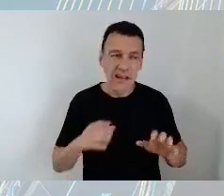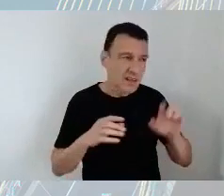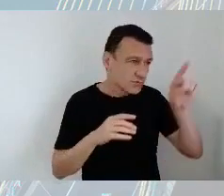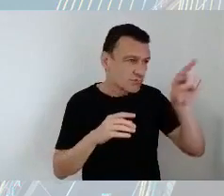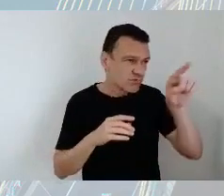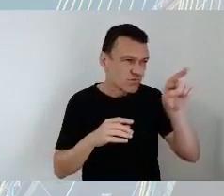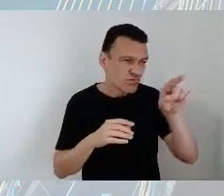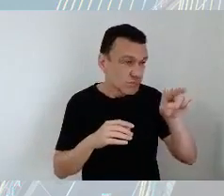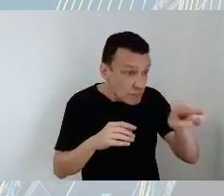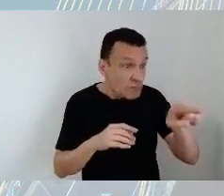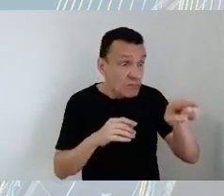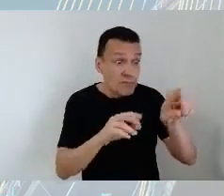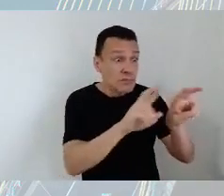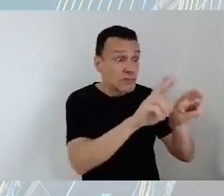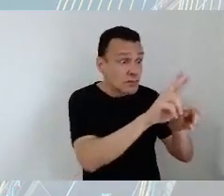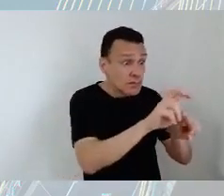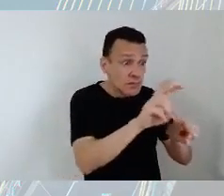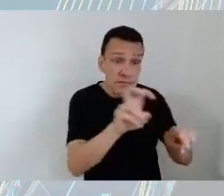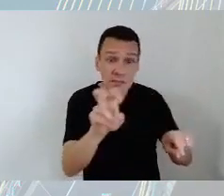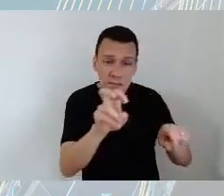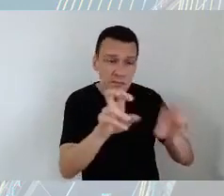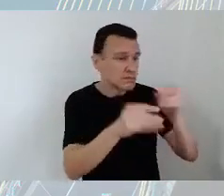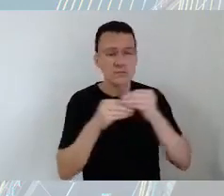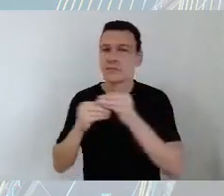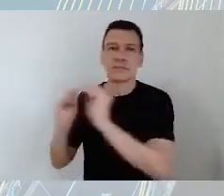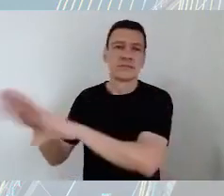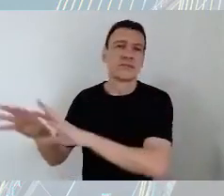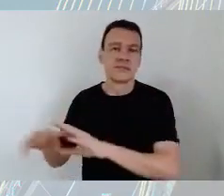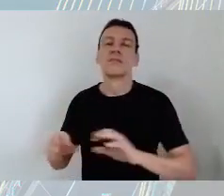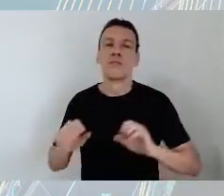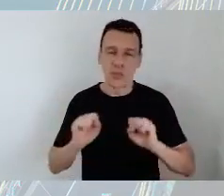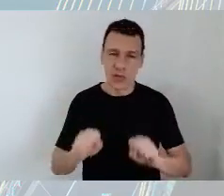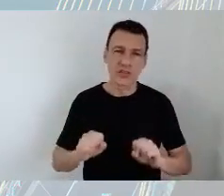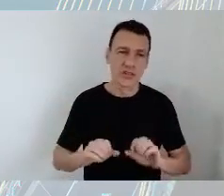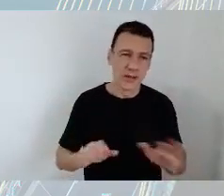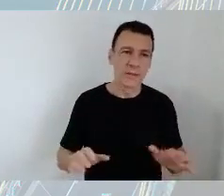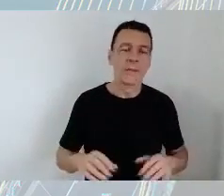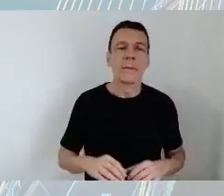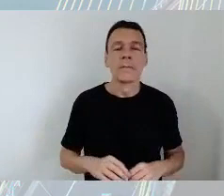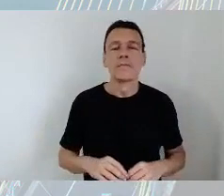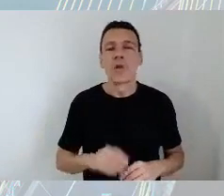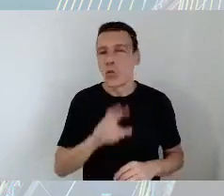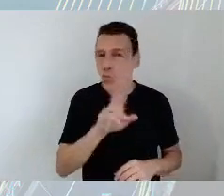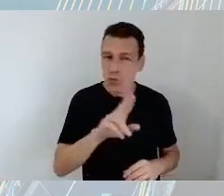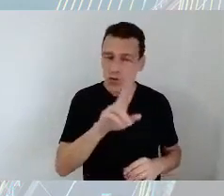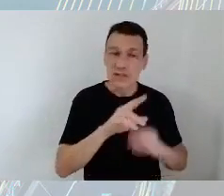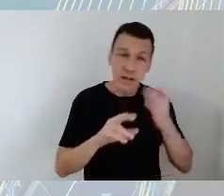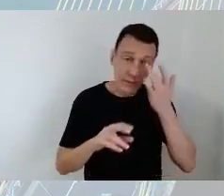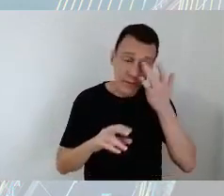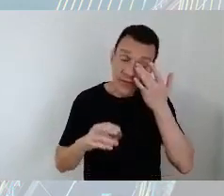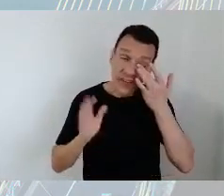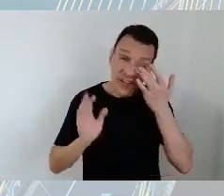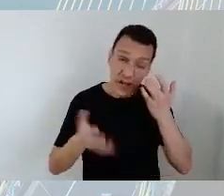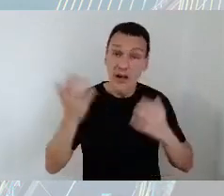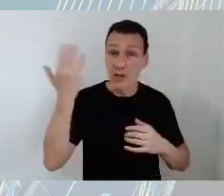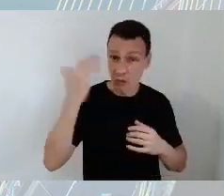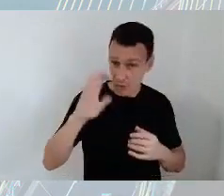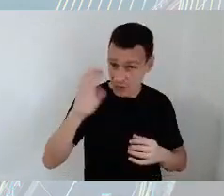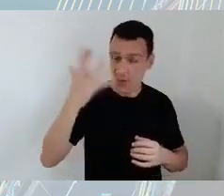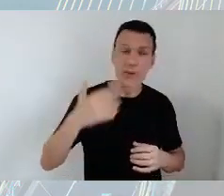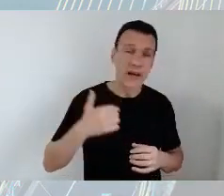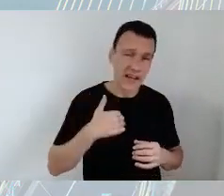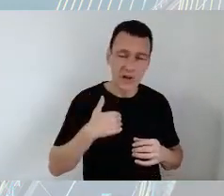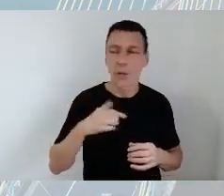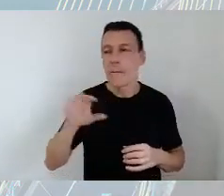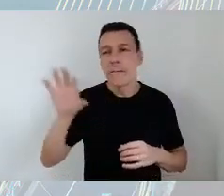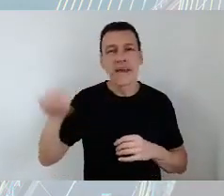de um evento que eu peguei, copiei o texto do site, do jeito que estava, joguei lá com a formatação que tivesse, e ele conseguiu